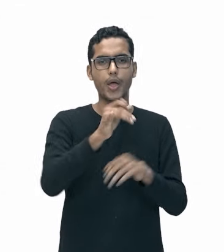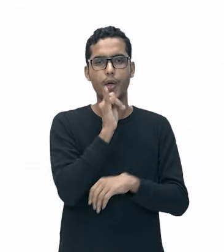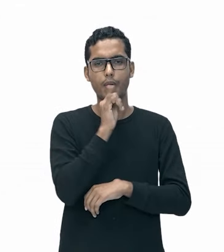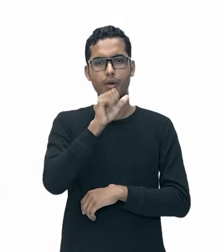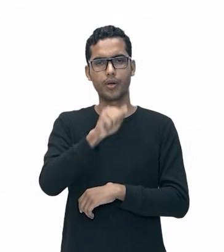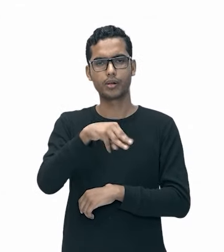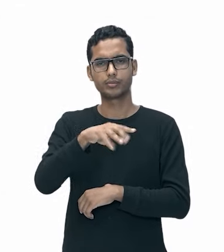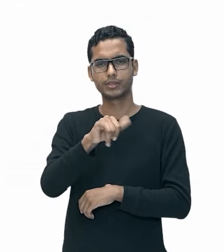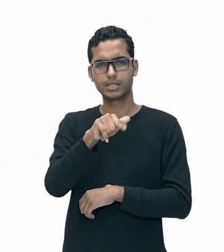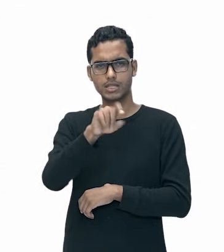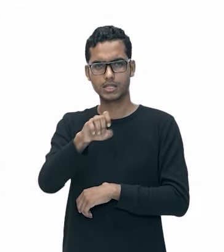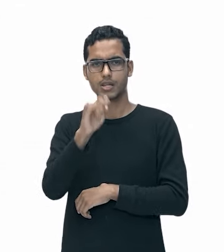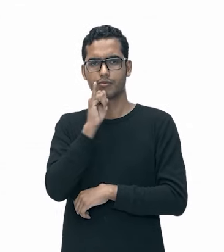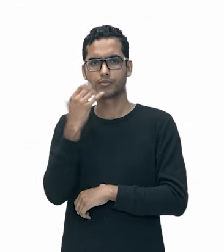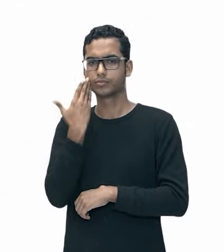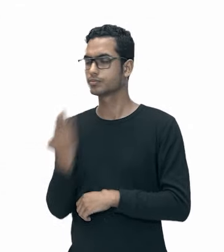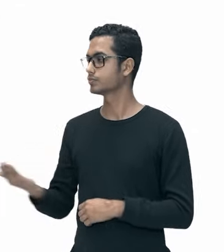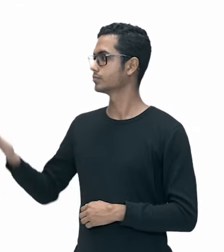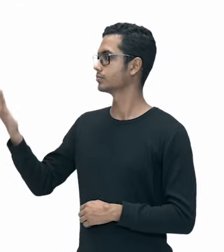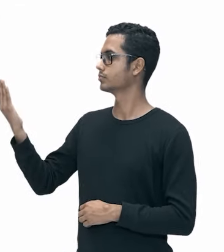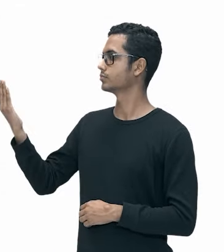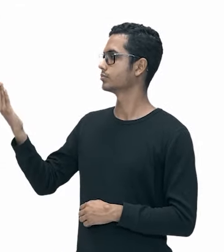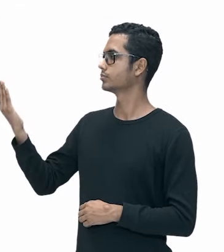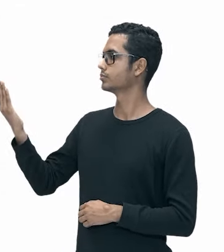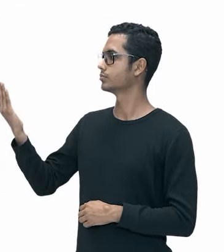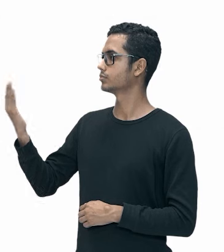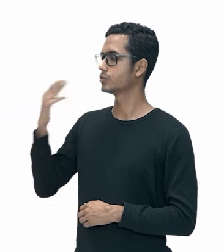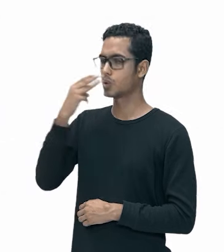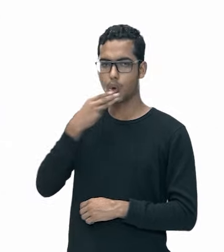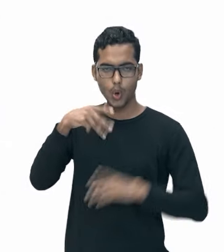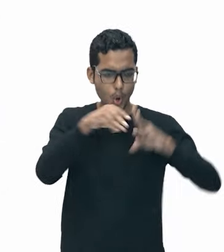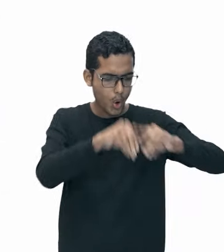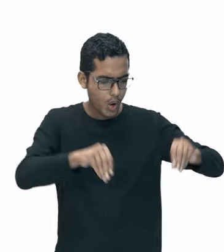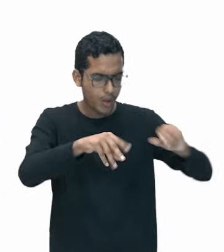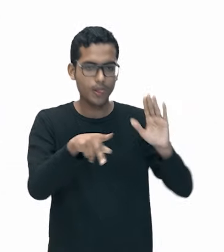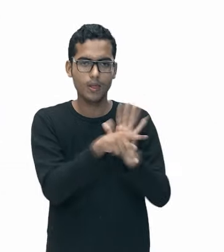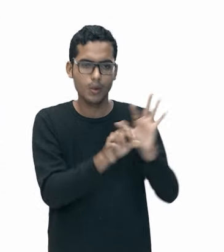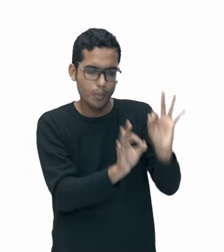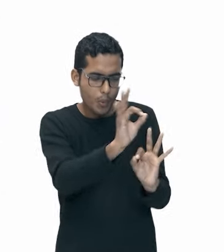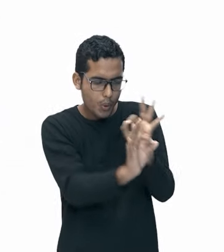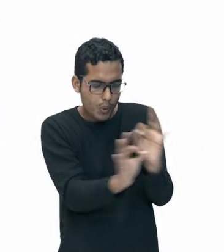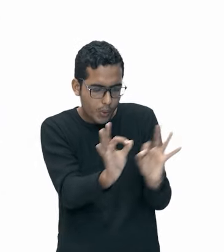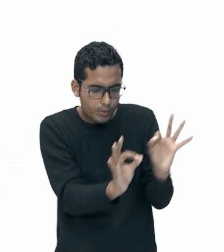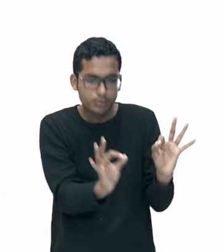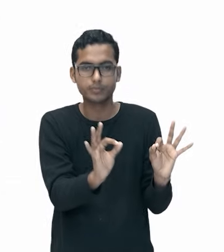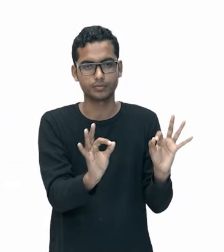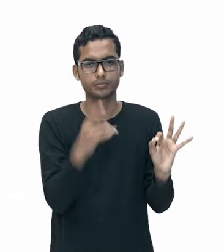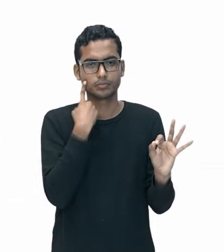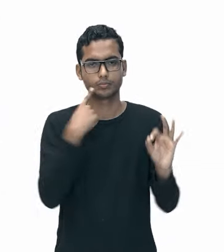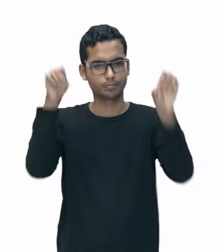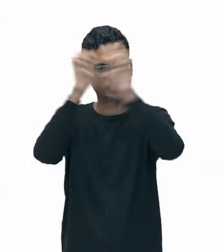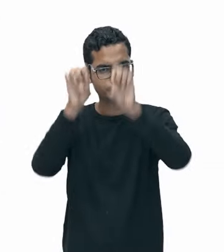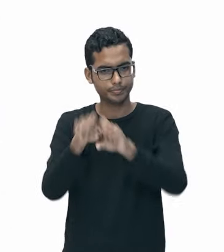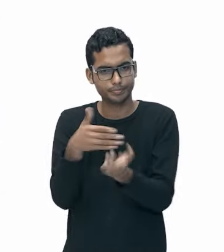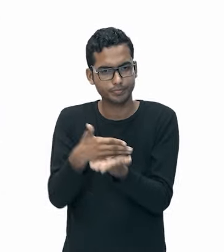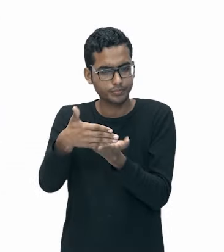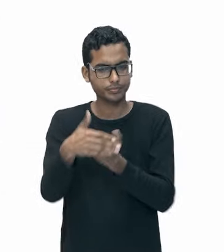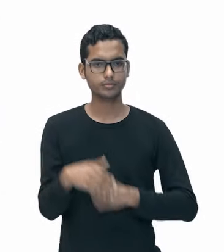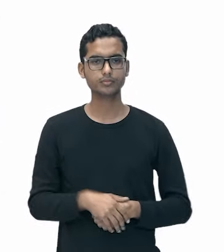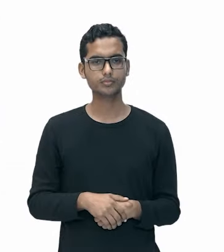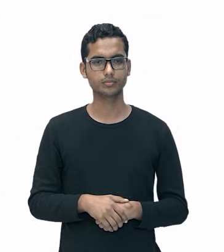o exemplo que eu trouxe aí para vocês e percebam na no esqueminha né que eu coloquei por exemplo inicialmente